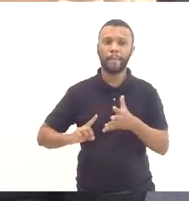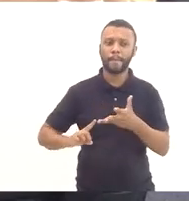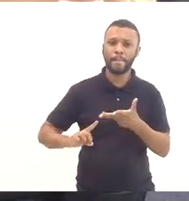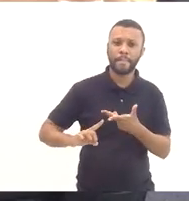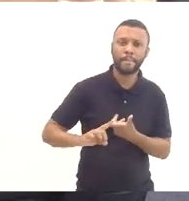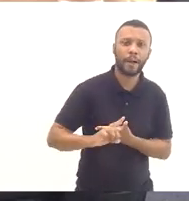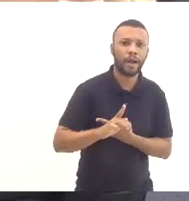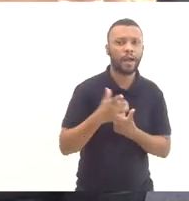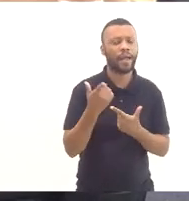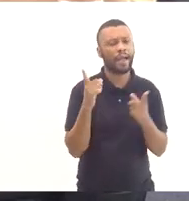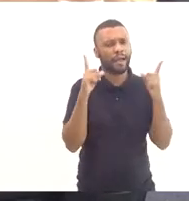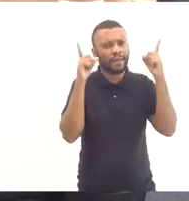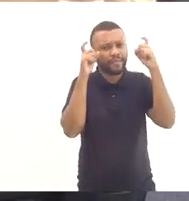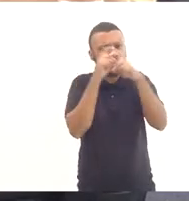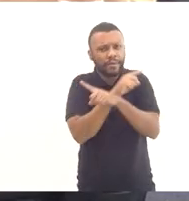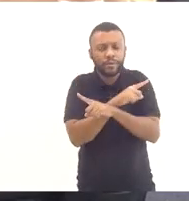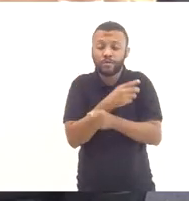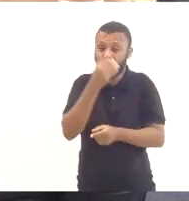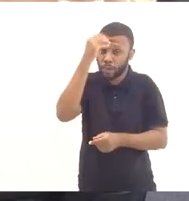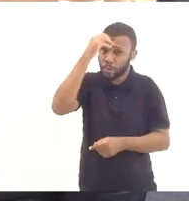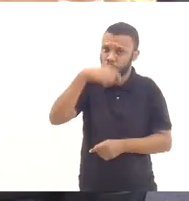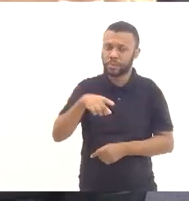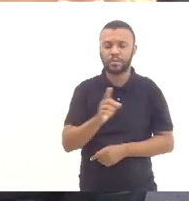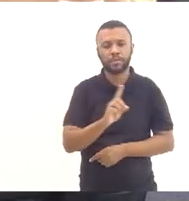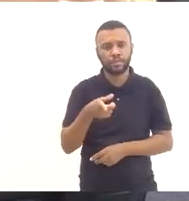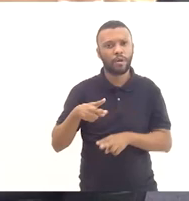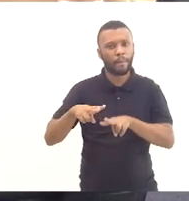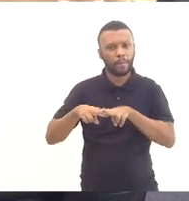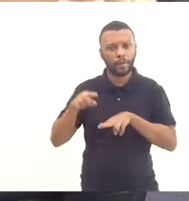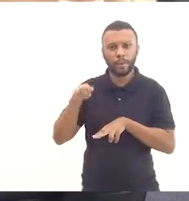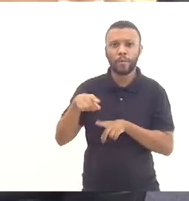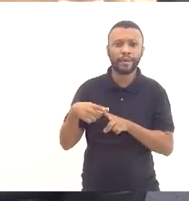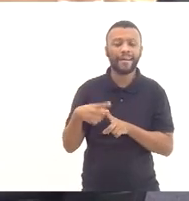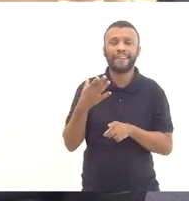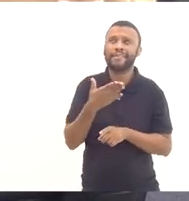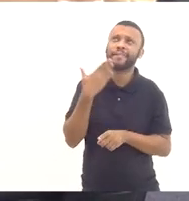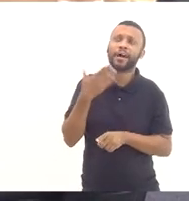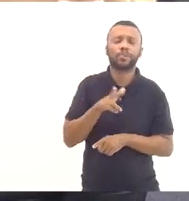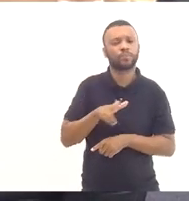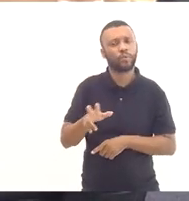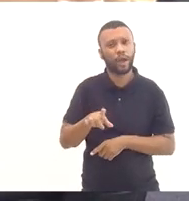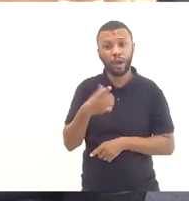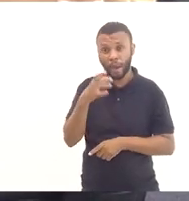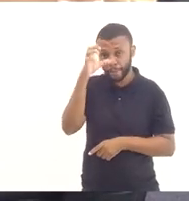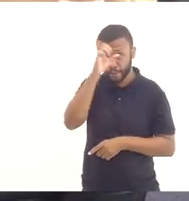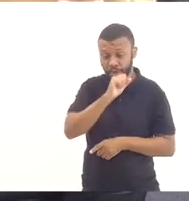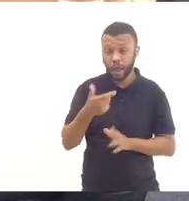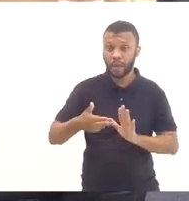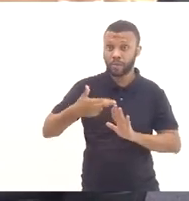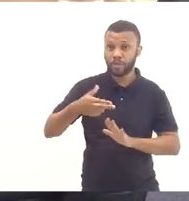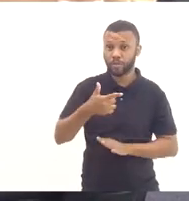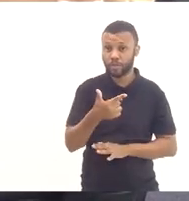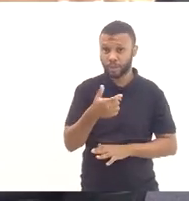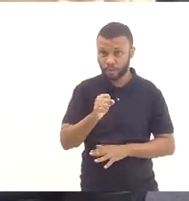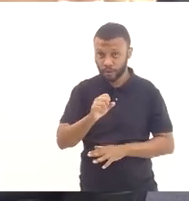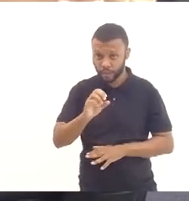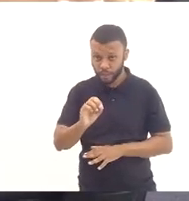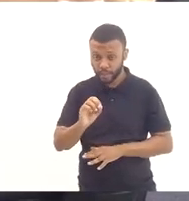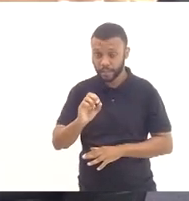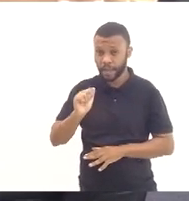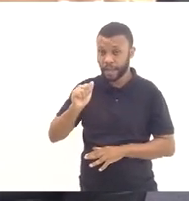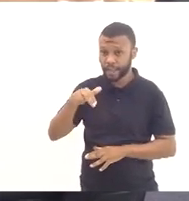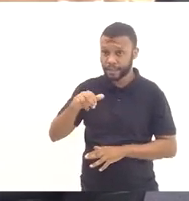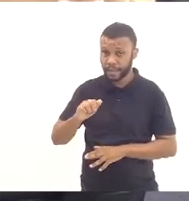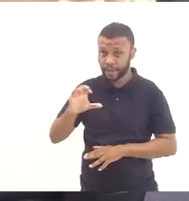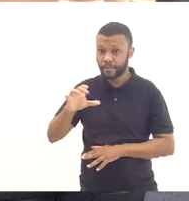muito difícil então quando a gente e eu não desista por isso porque realmente não é fácil agora eu aprendi a resolução dos anos 80 da Nike vou usar até mesmo